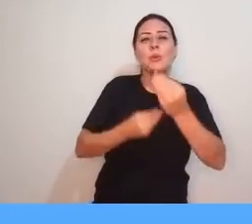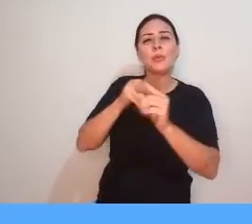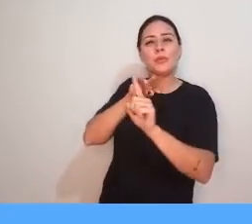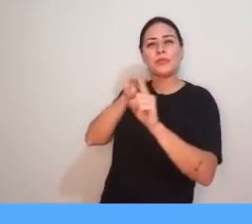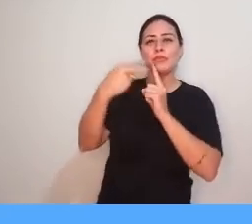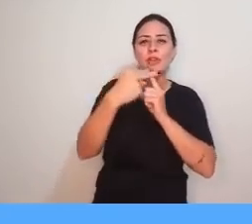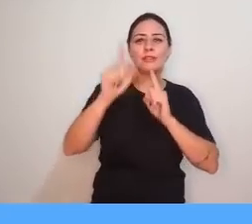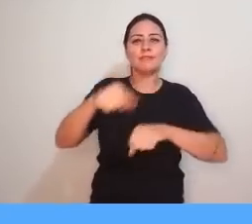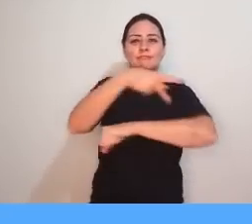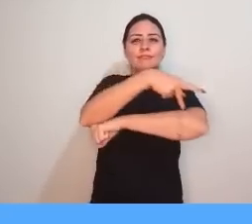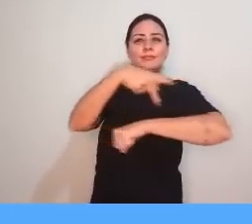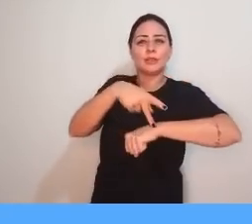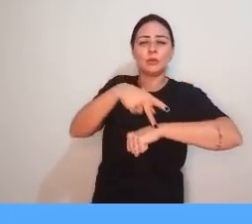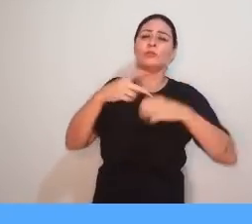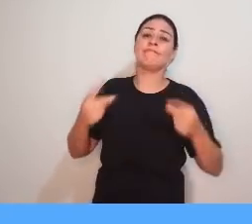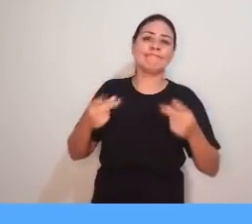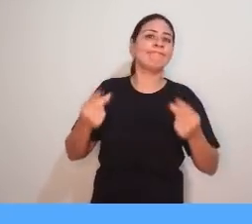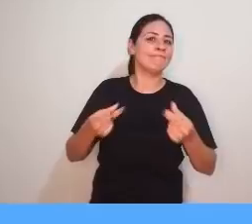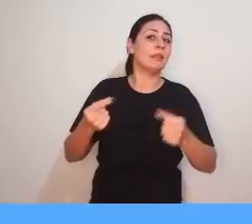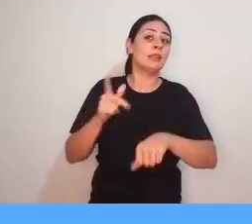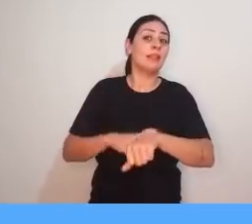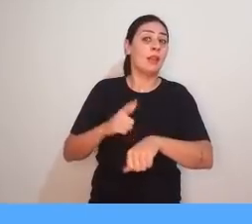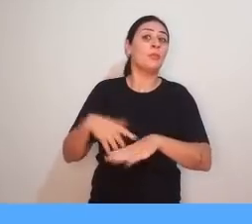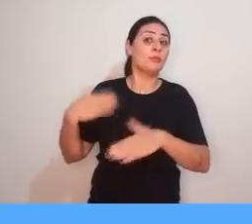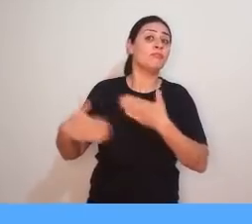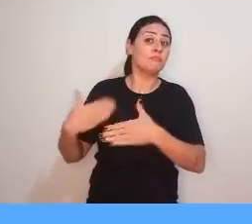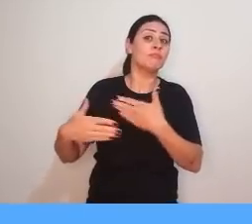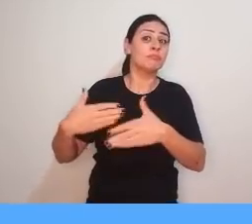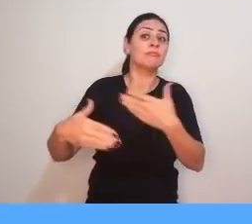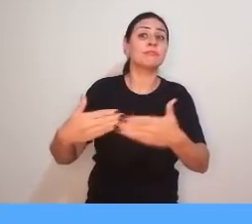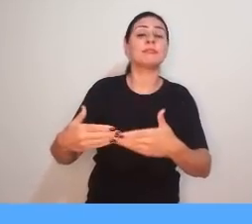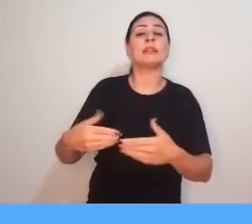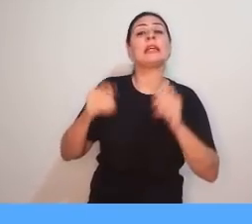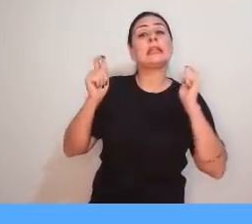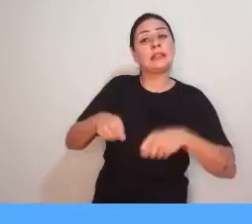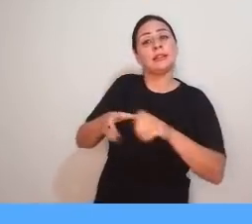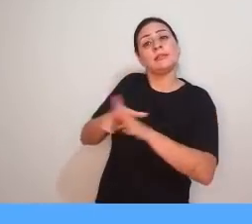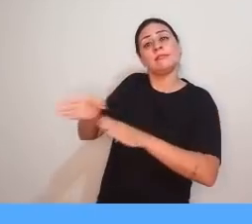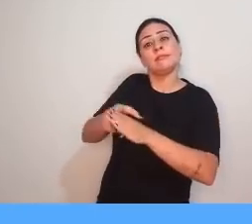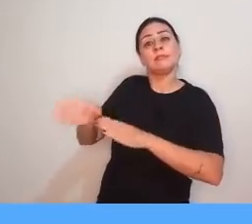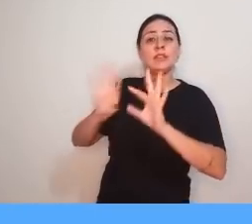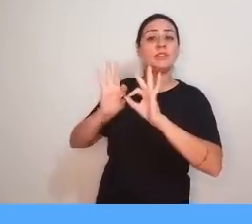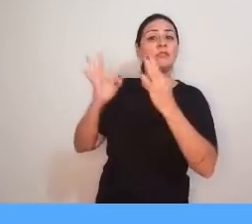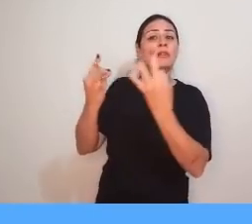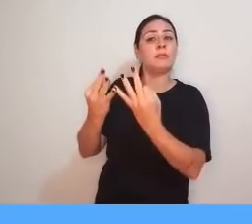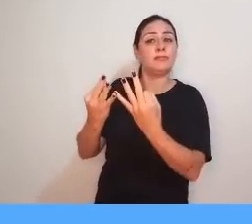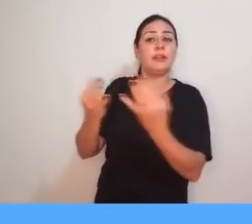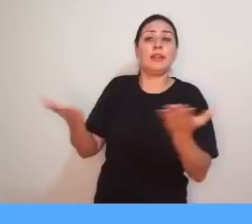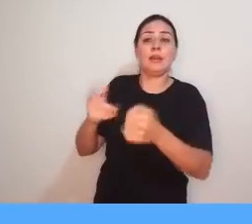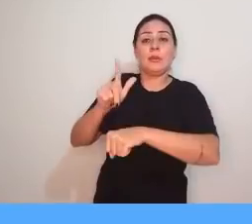tempo, o que nós conseguimos orientar a família para que ela faça essas vezes nesse período, já será um